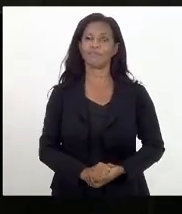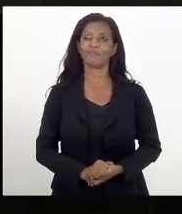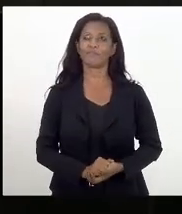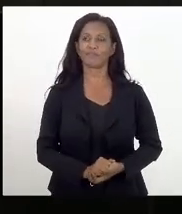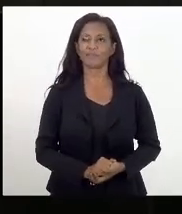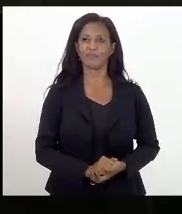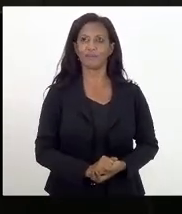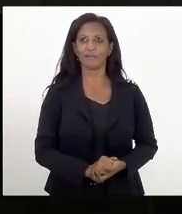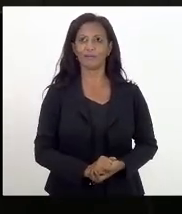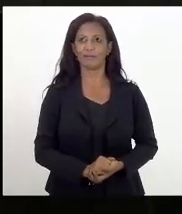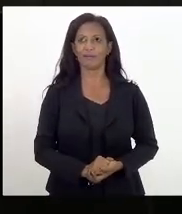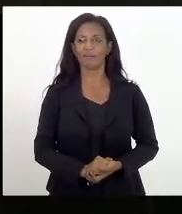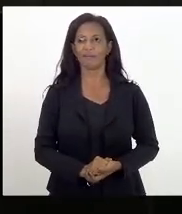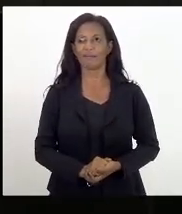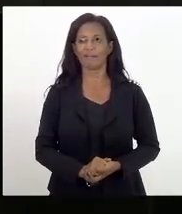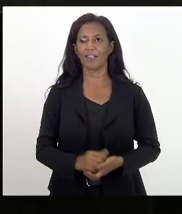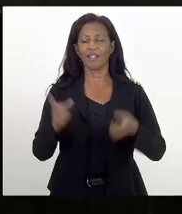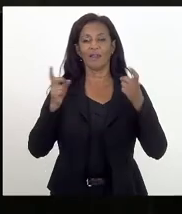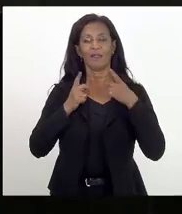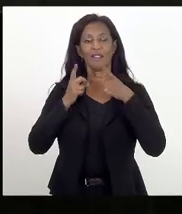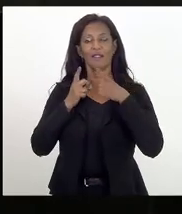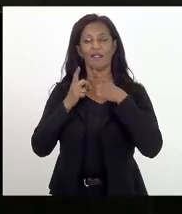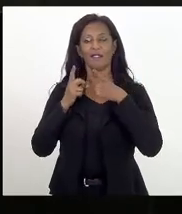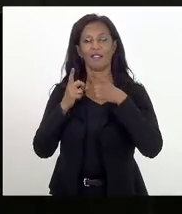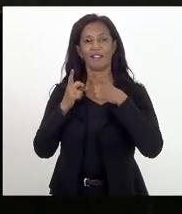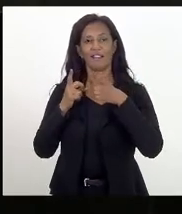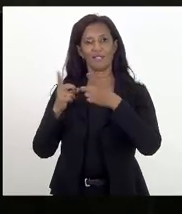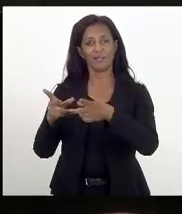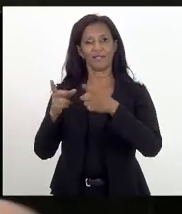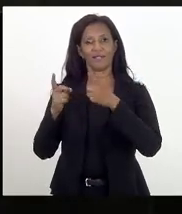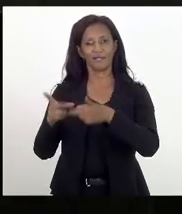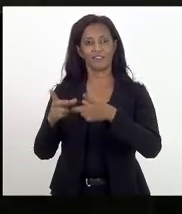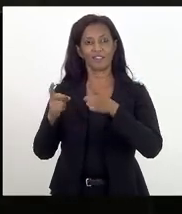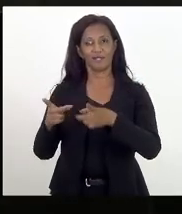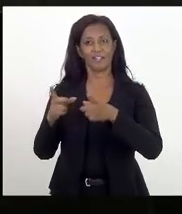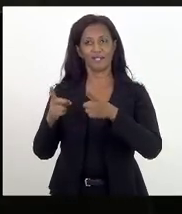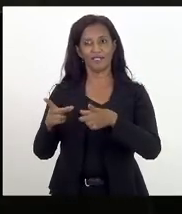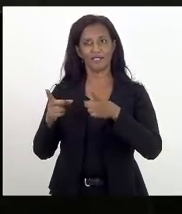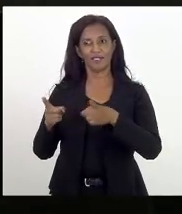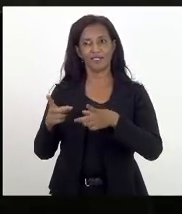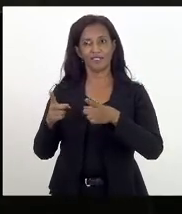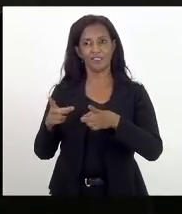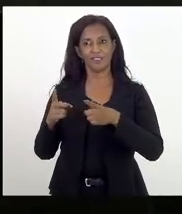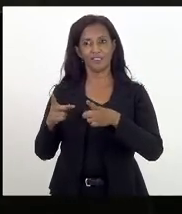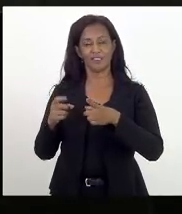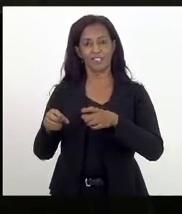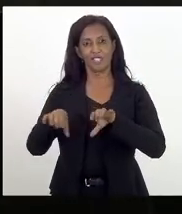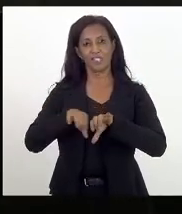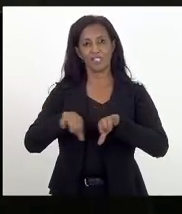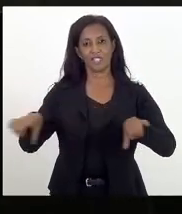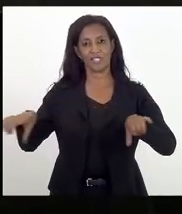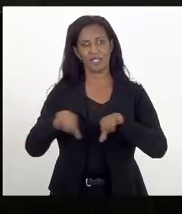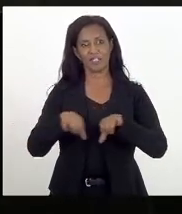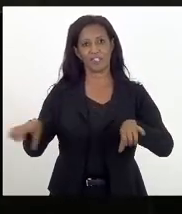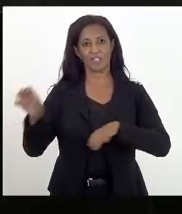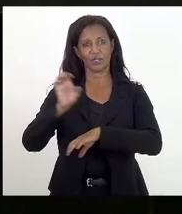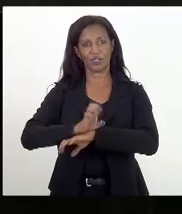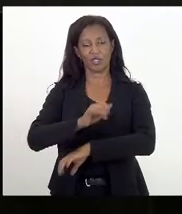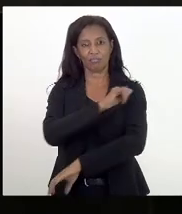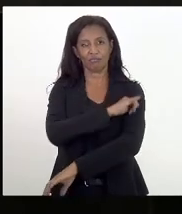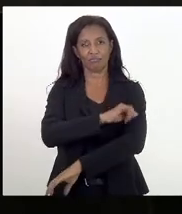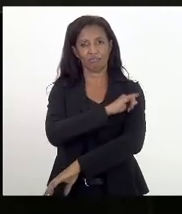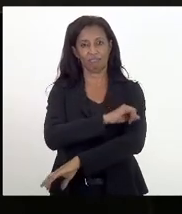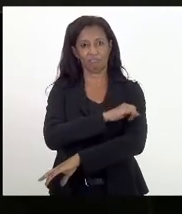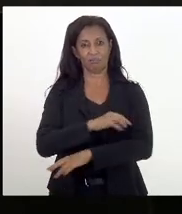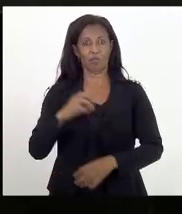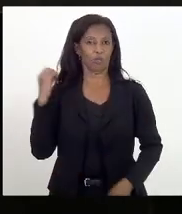questão da privatização da companhia aliás da privatização da concessão de saneamento do Estado do Rio de